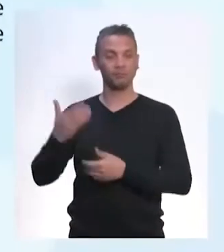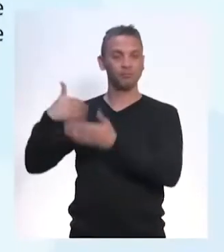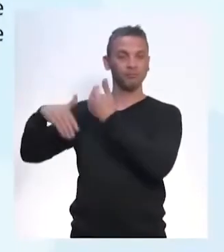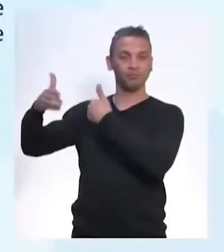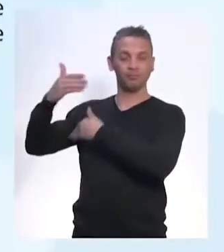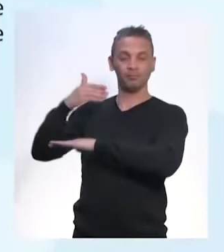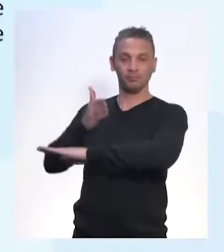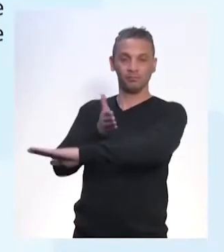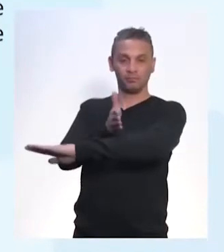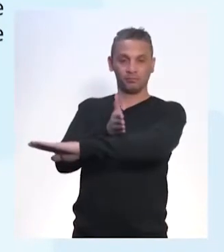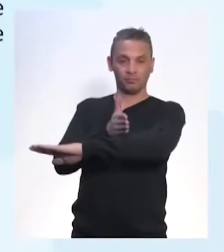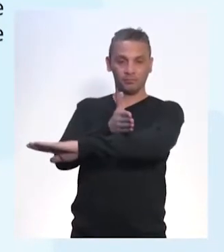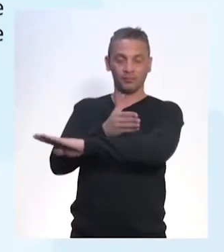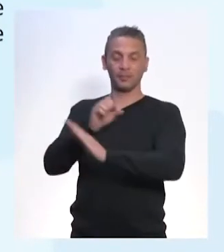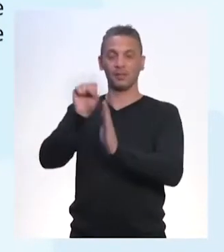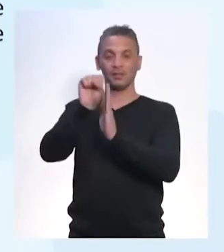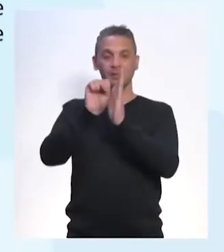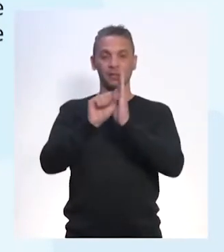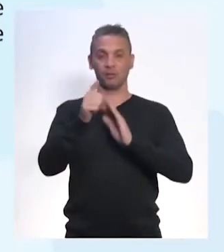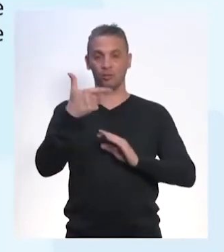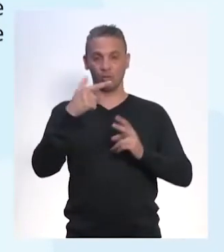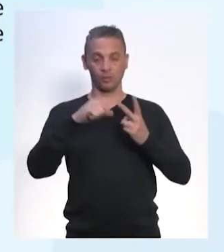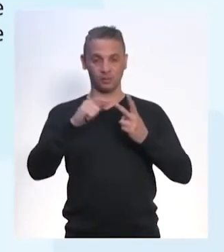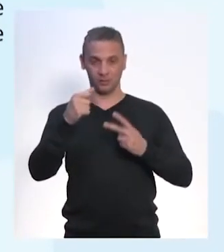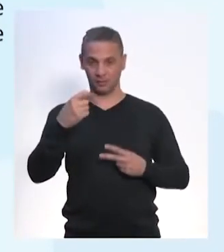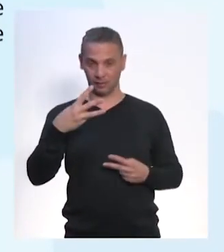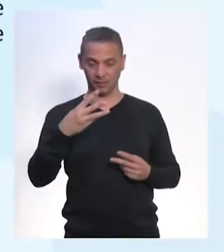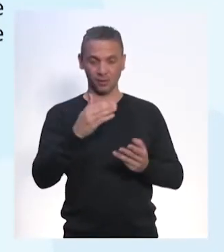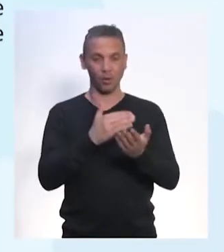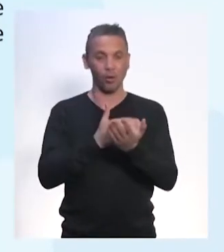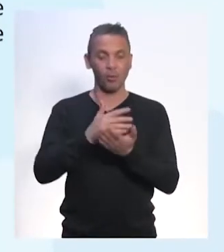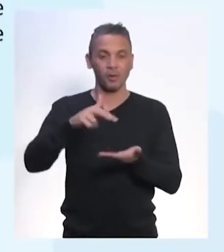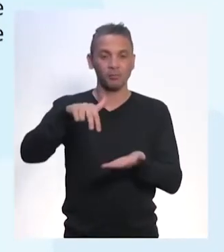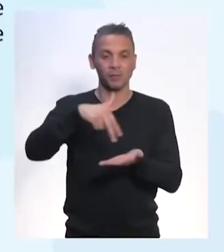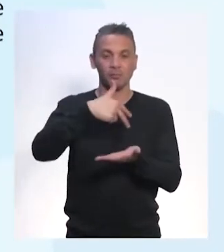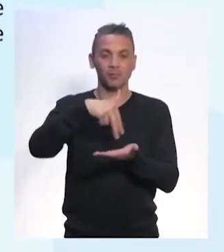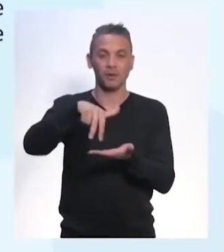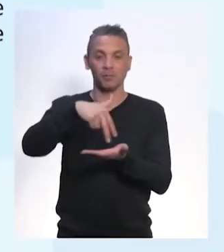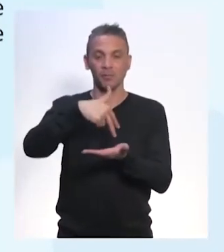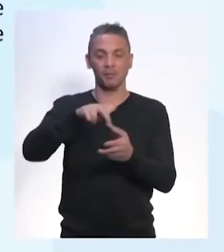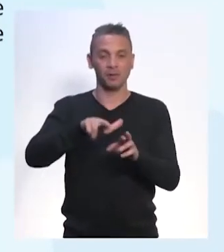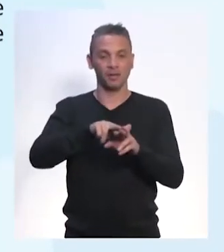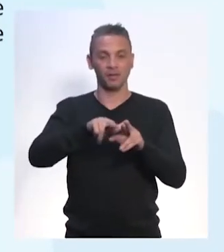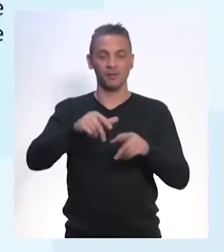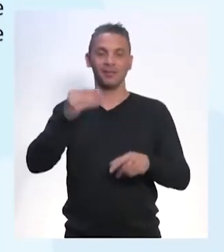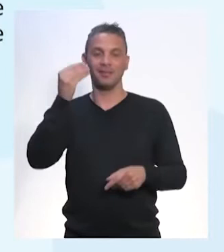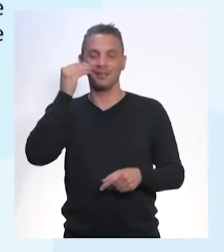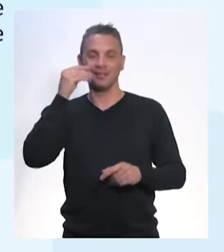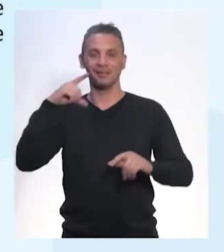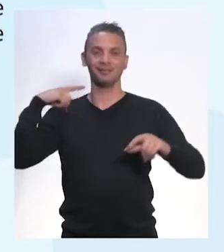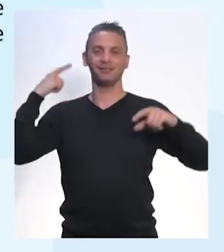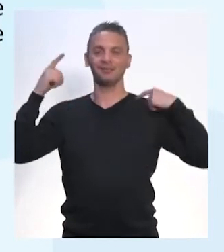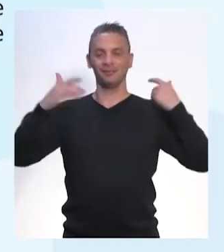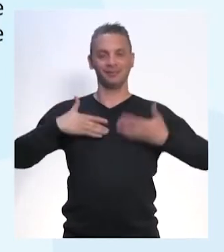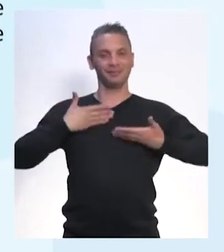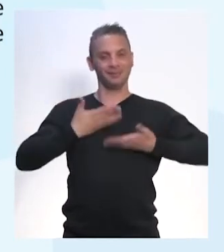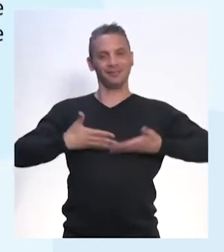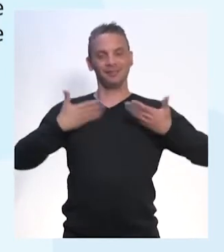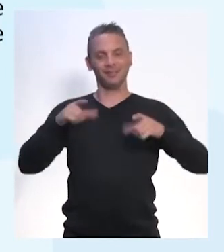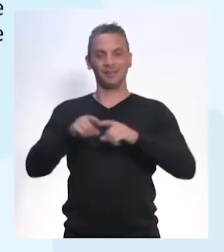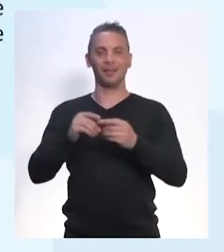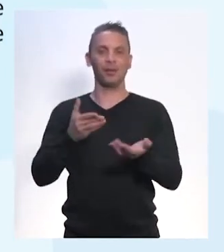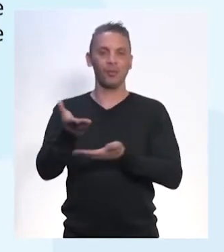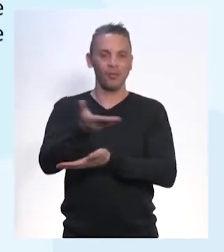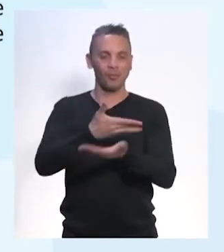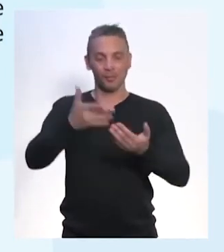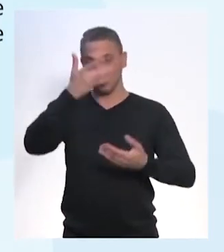entre os séculos XII e XIII, é que a dança assume aí uma nova função, a função de entretenimento, de confraternização